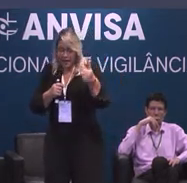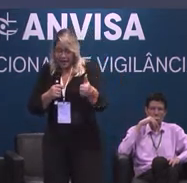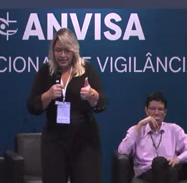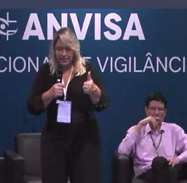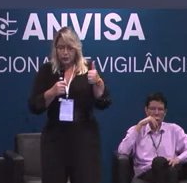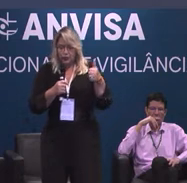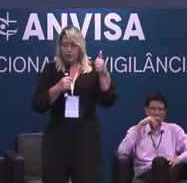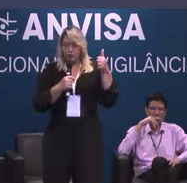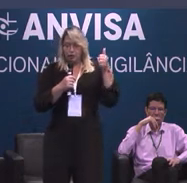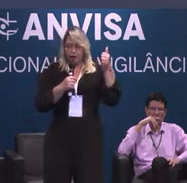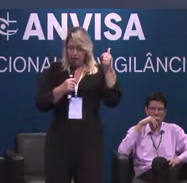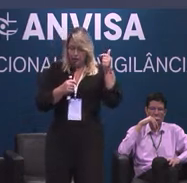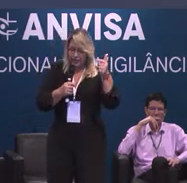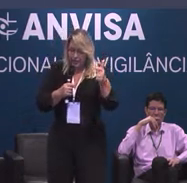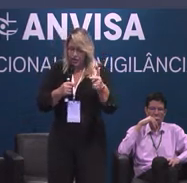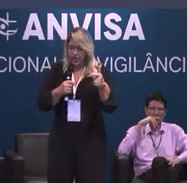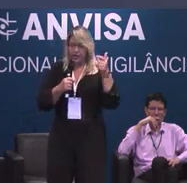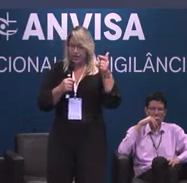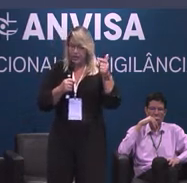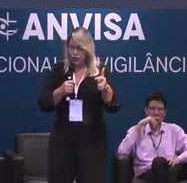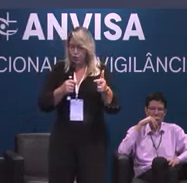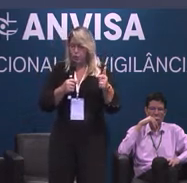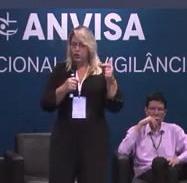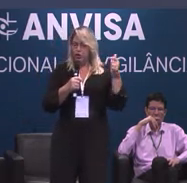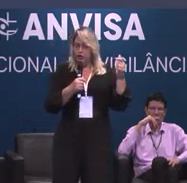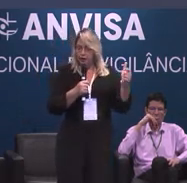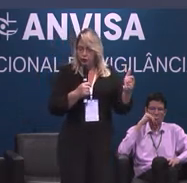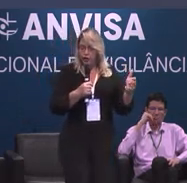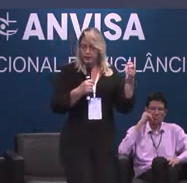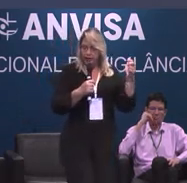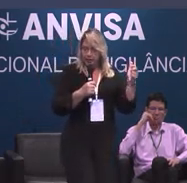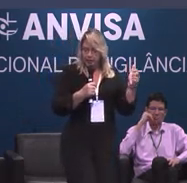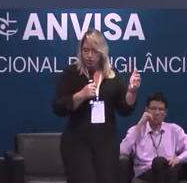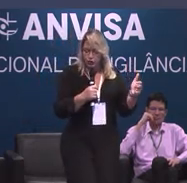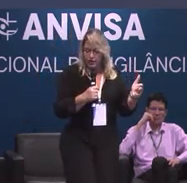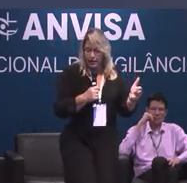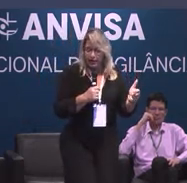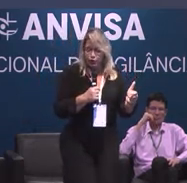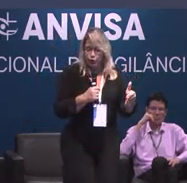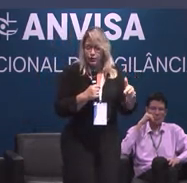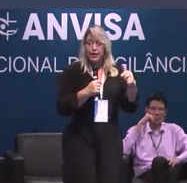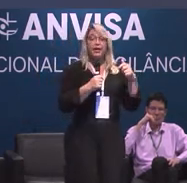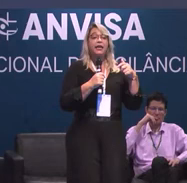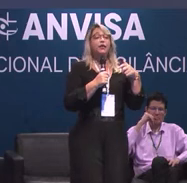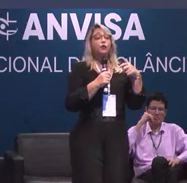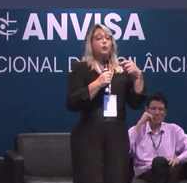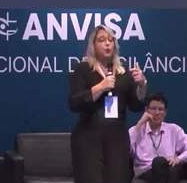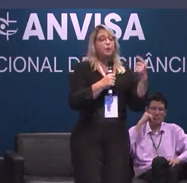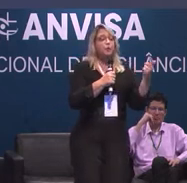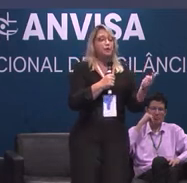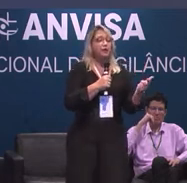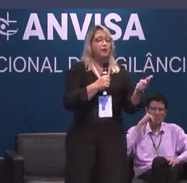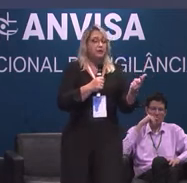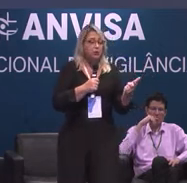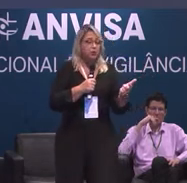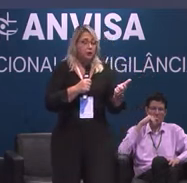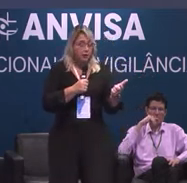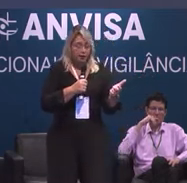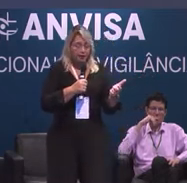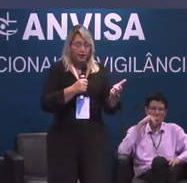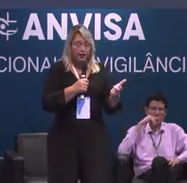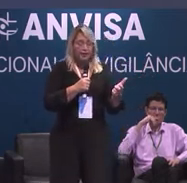análise situacional, diante das diretrizes, dos objetivos, das metas, dos indicadores e do próprio processo de